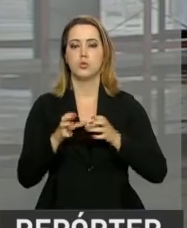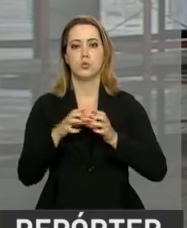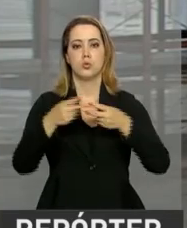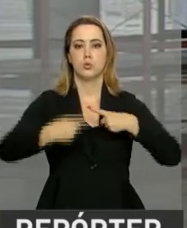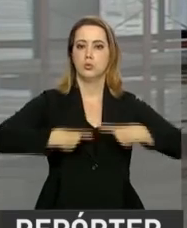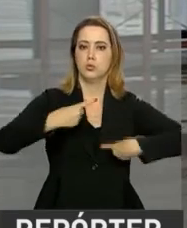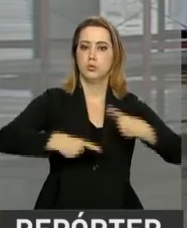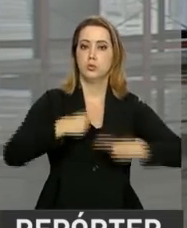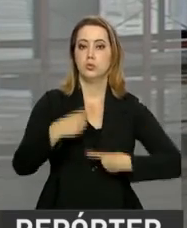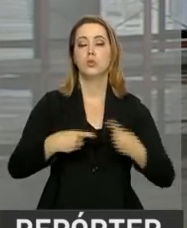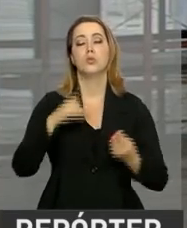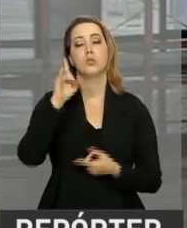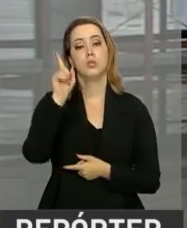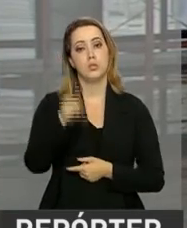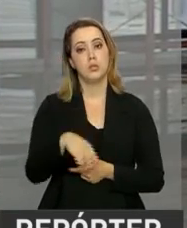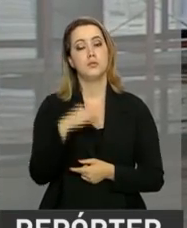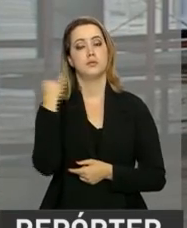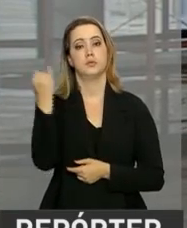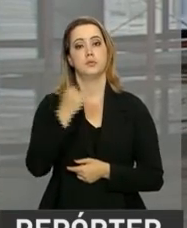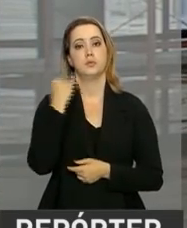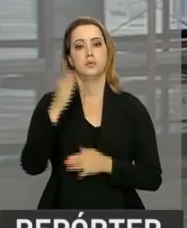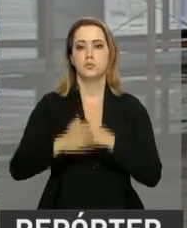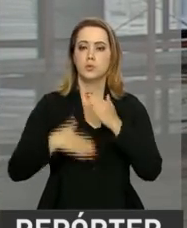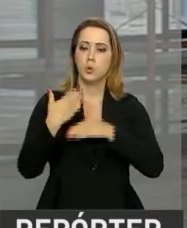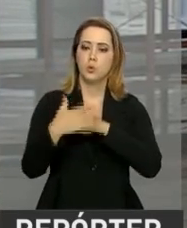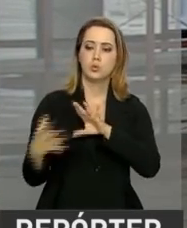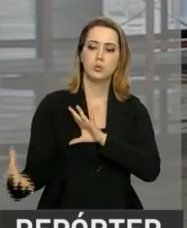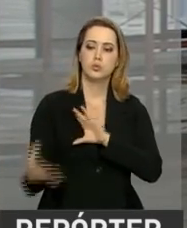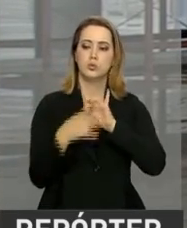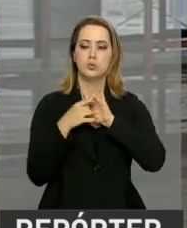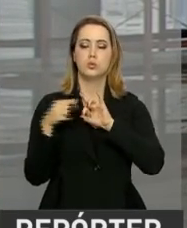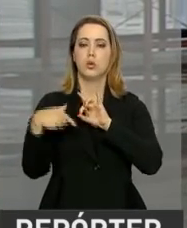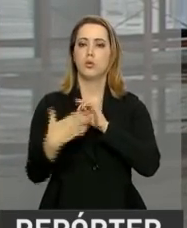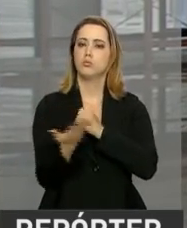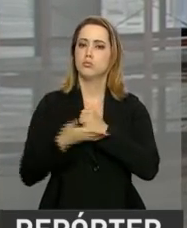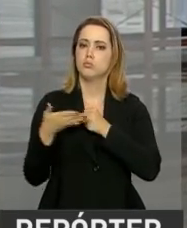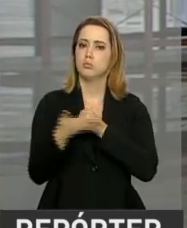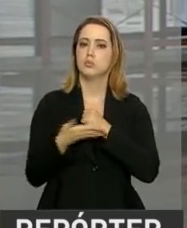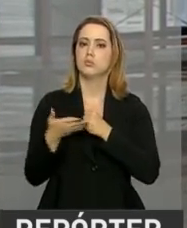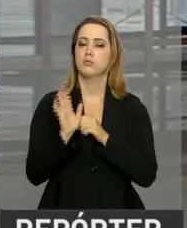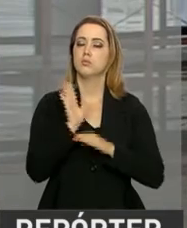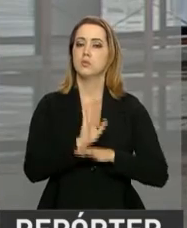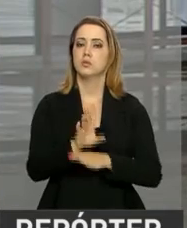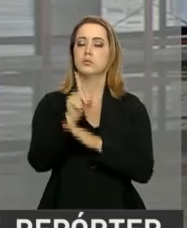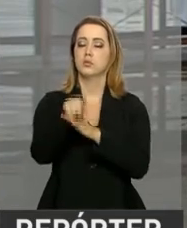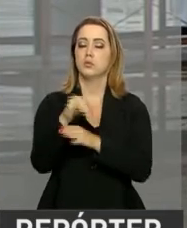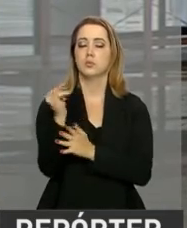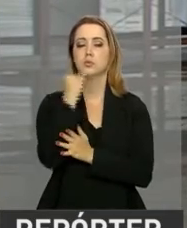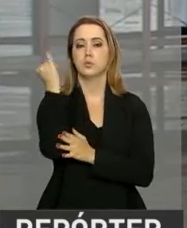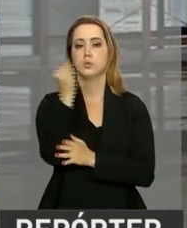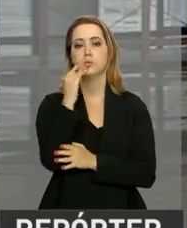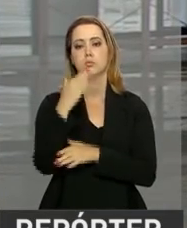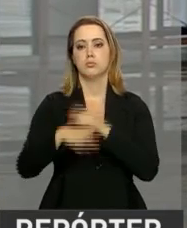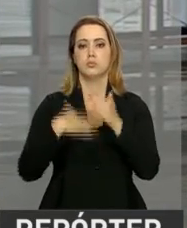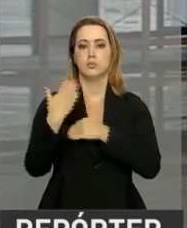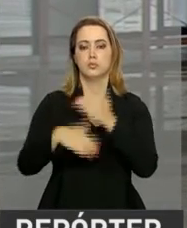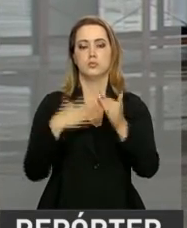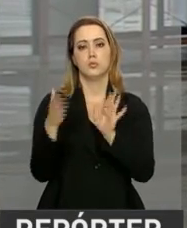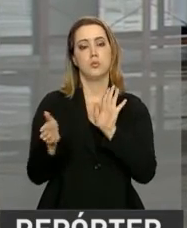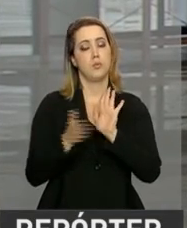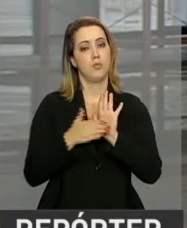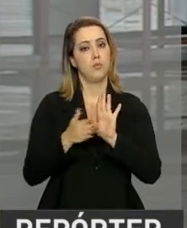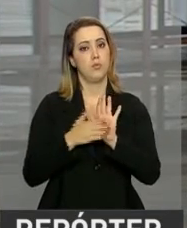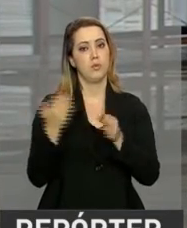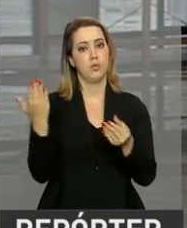entende ser de grande importância manter a união dessa base de apoio à qual tem sido fundamental para o avanço de projetos